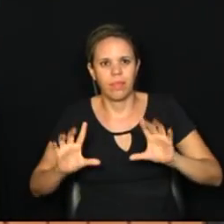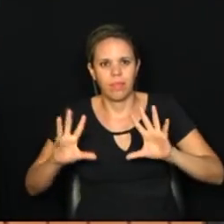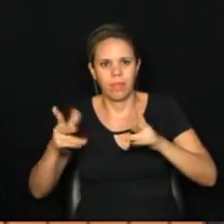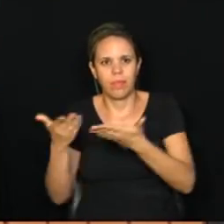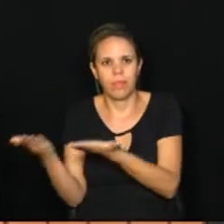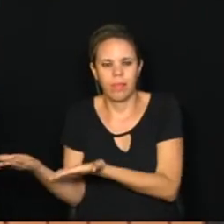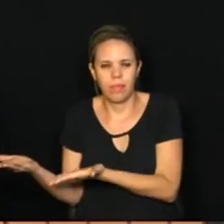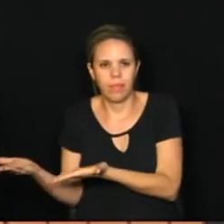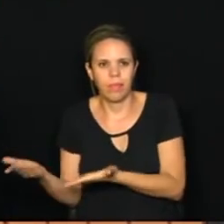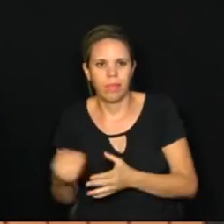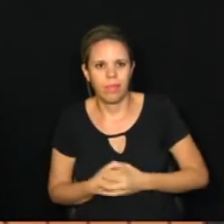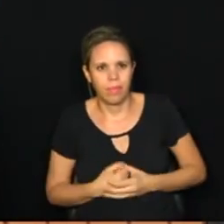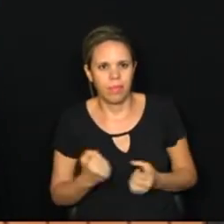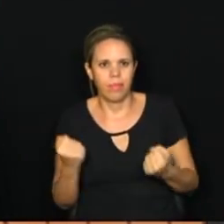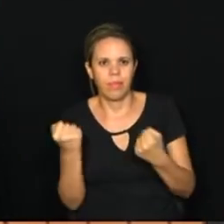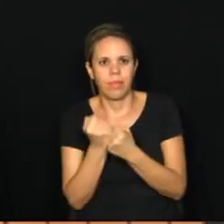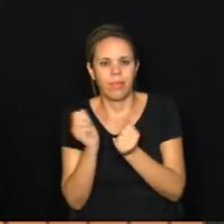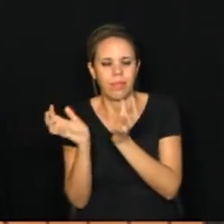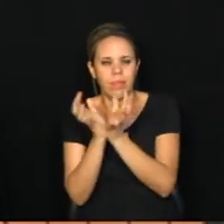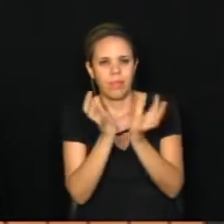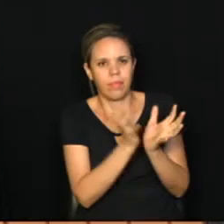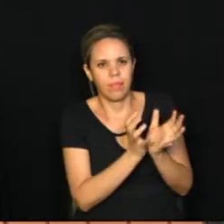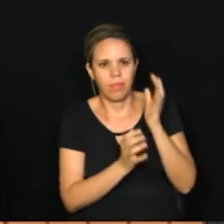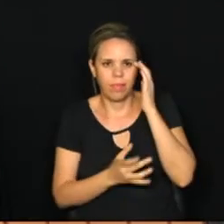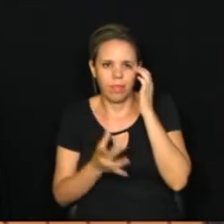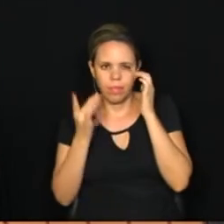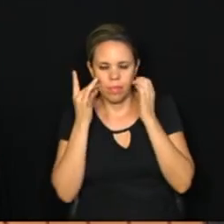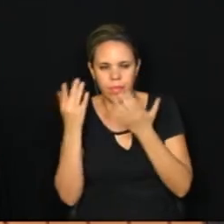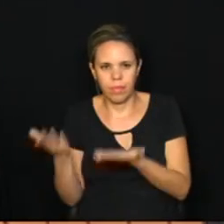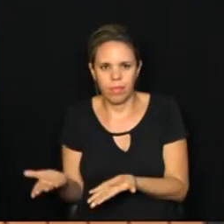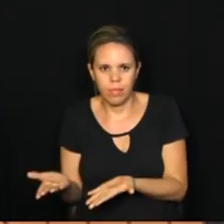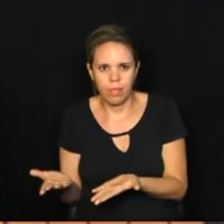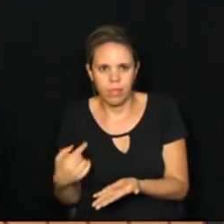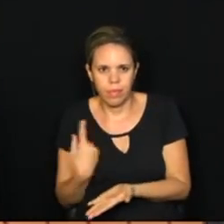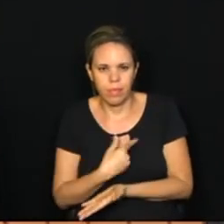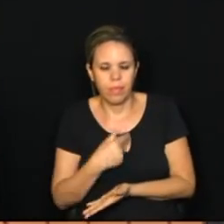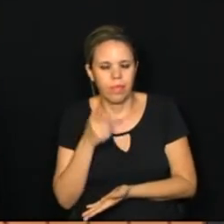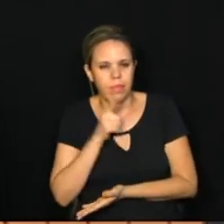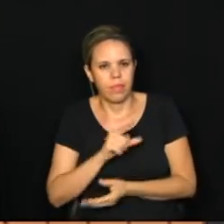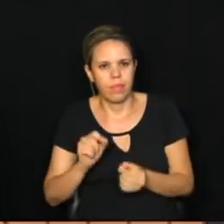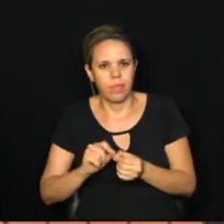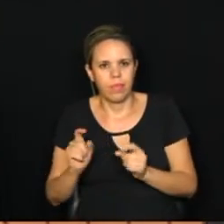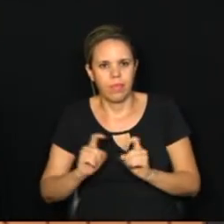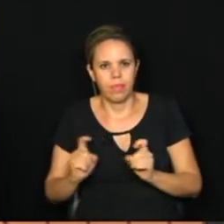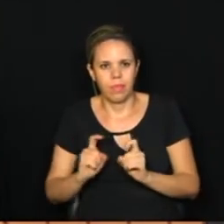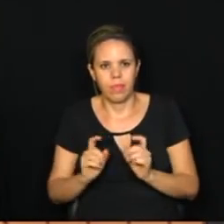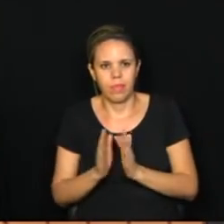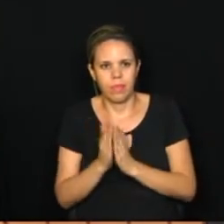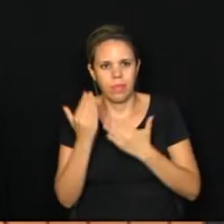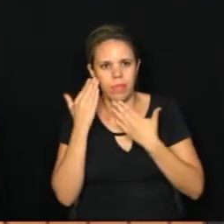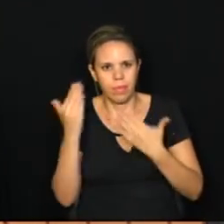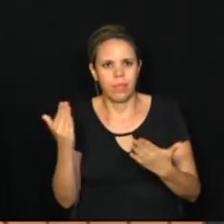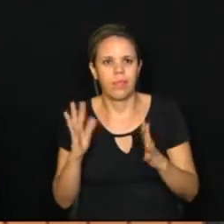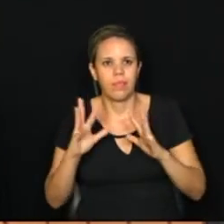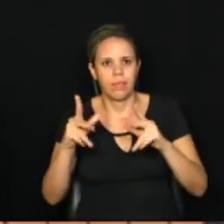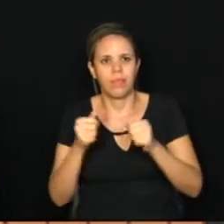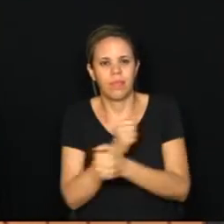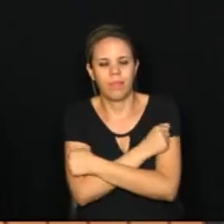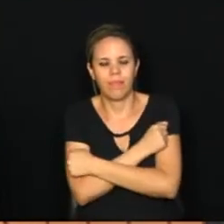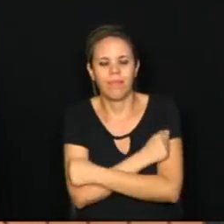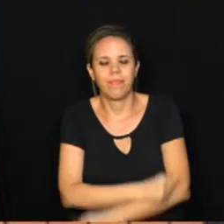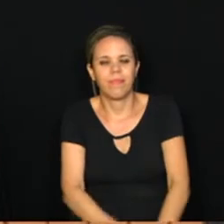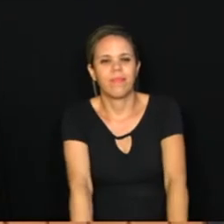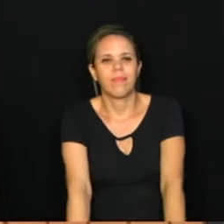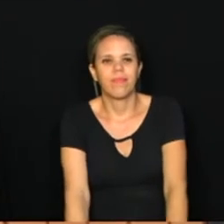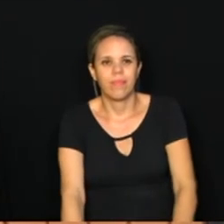da Coordenadoria de Apoio às Comissões, né, que ficaram aqui para que a gente pudesse fazer a nossa reunião. Obrigado a todos, um abraço,